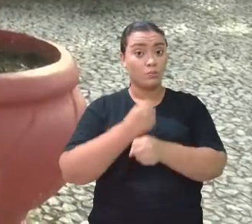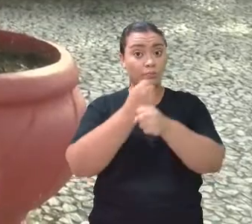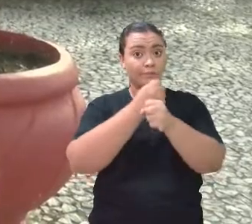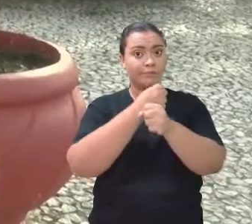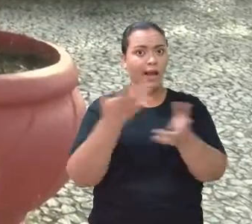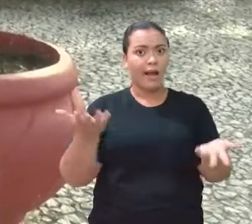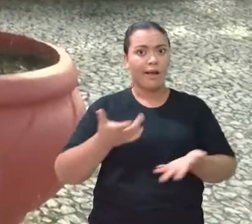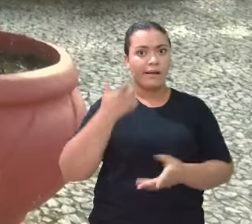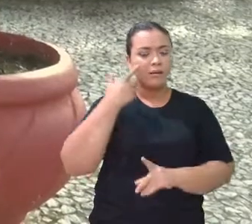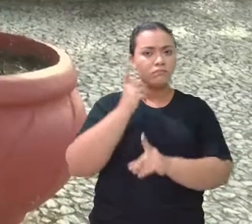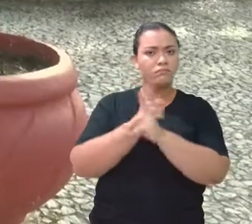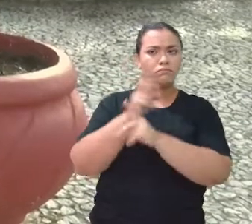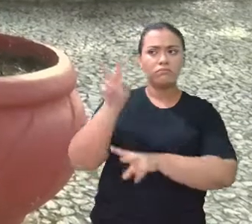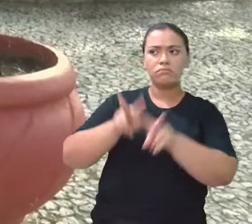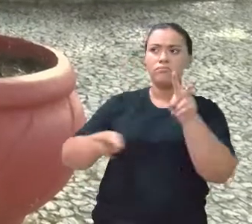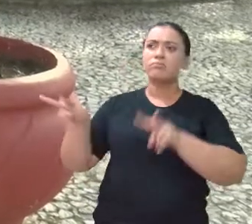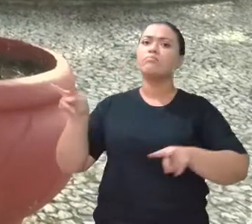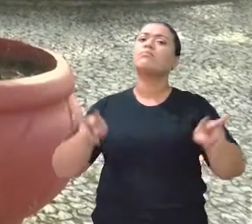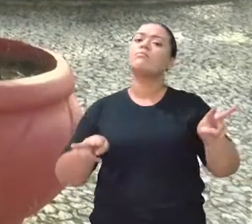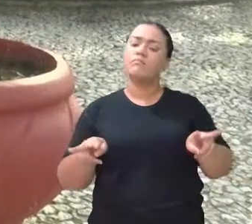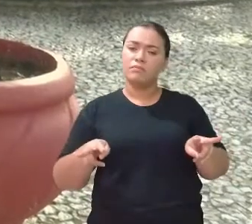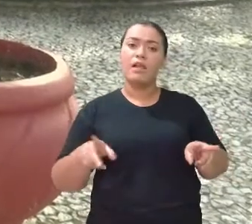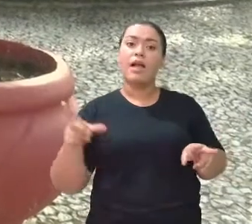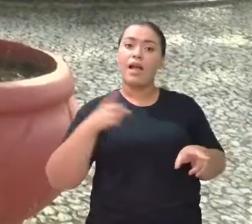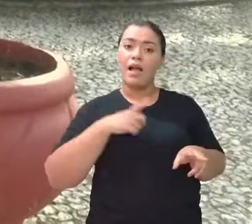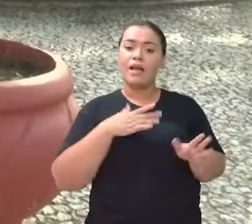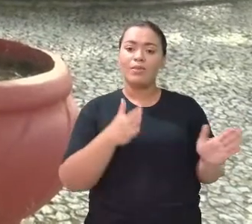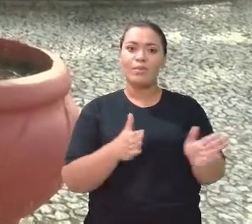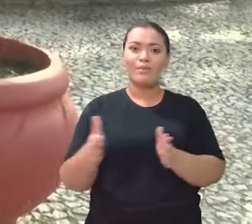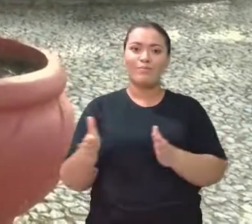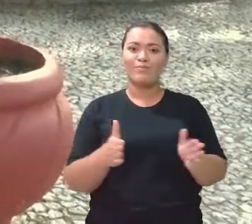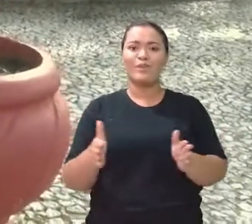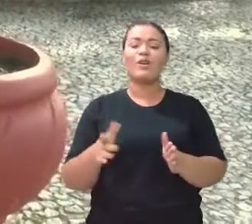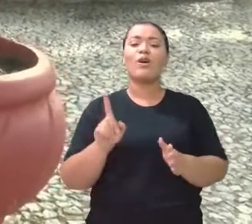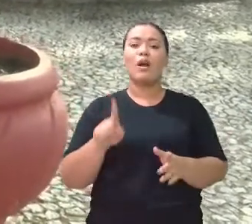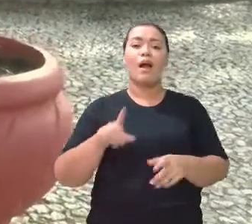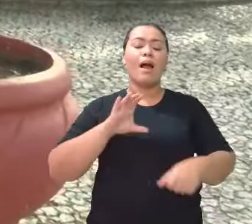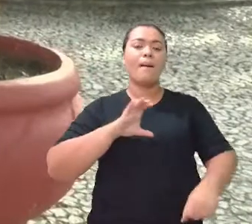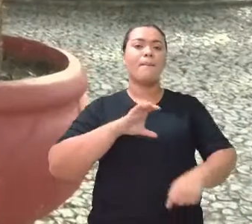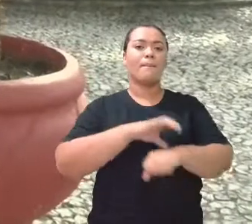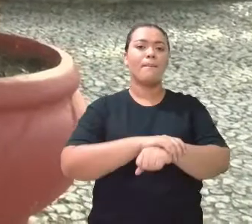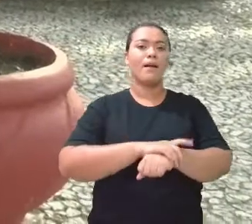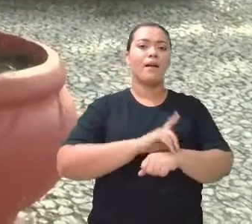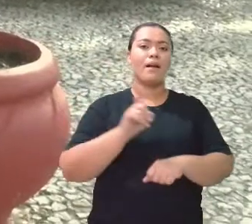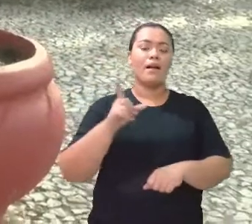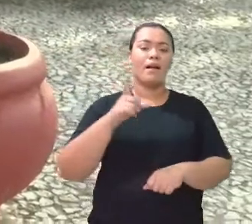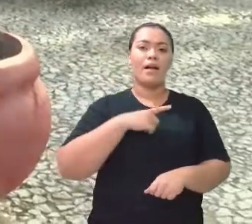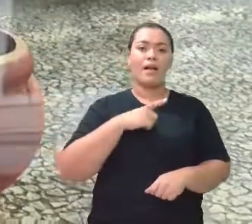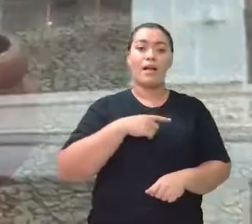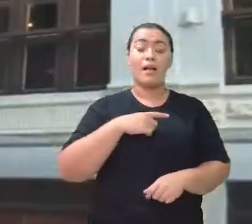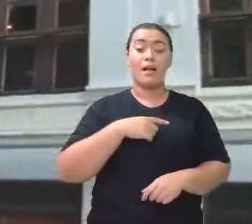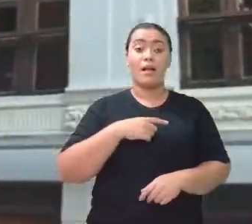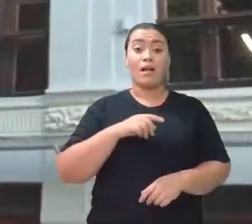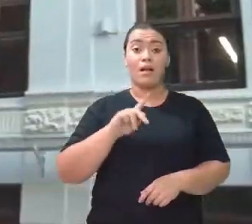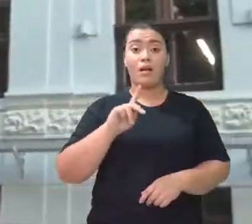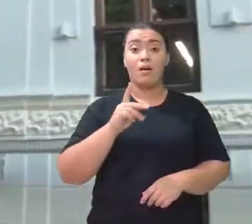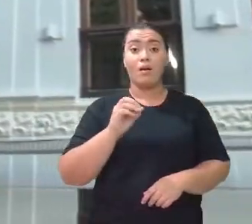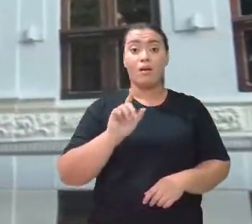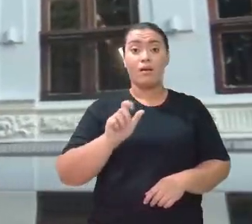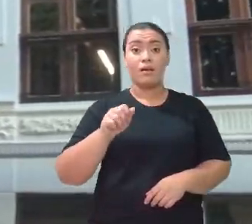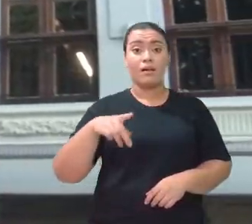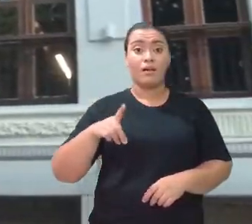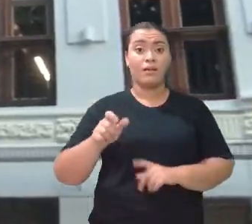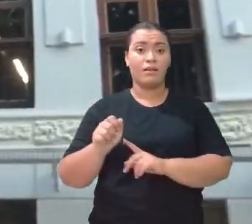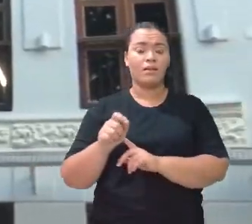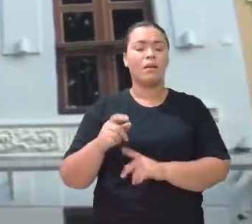a gente encontra na nossa cidade veio desse período, onde no governo de Maurício Nassau começou a se